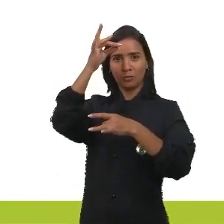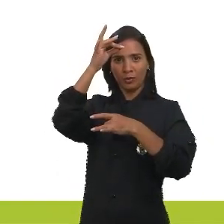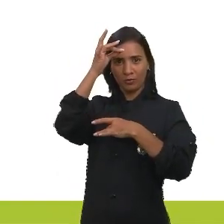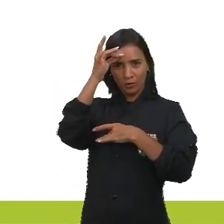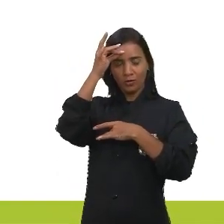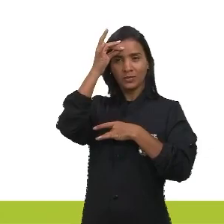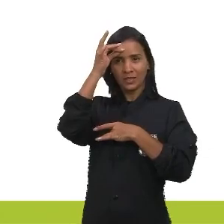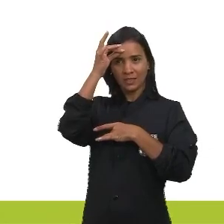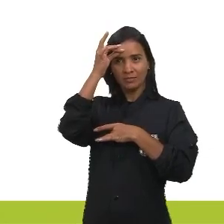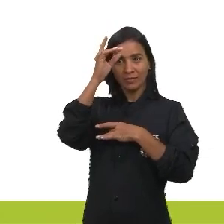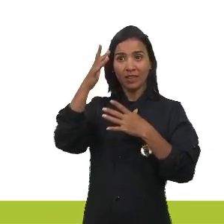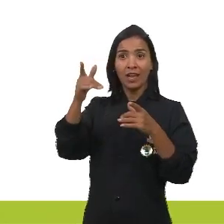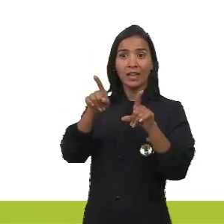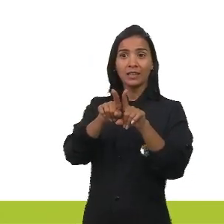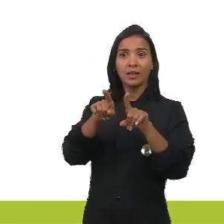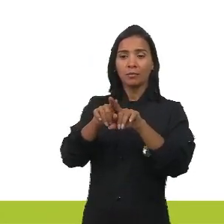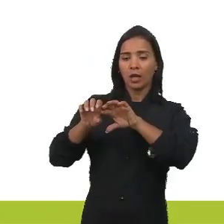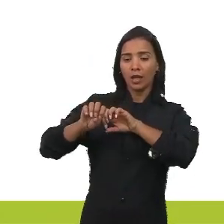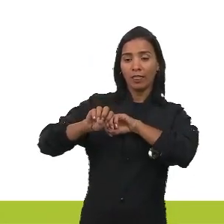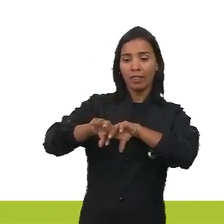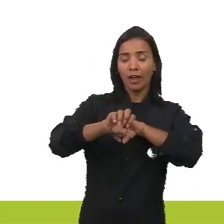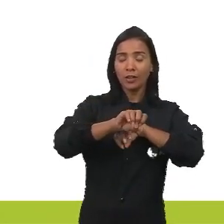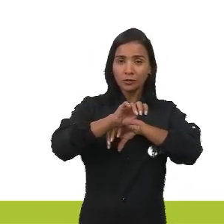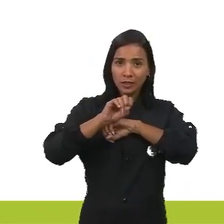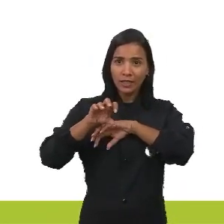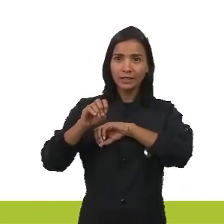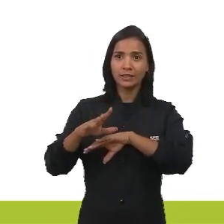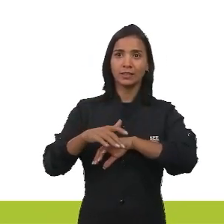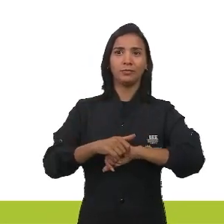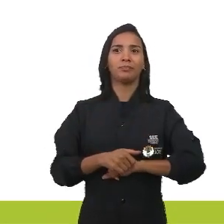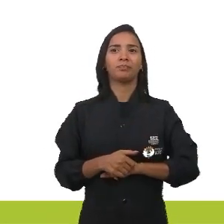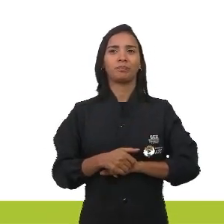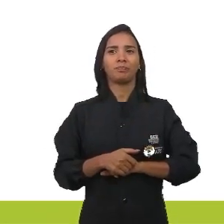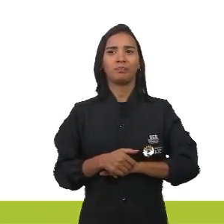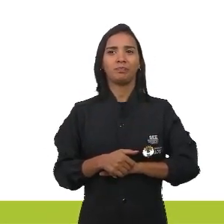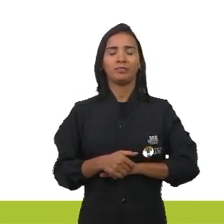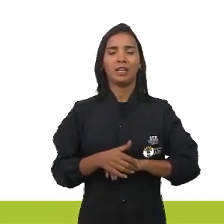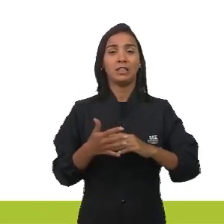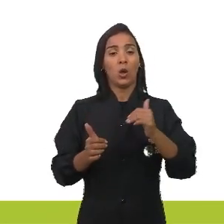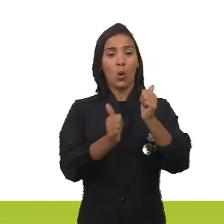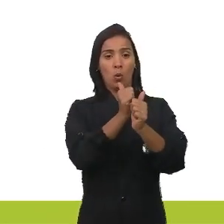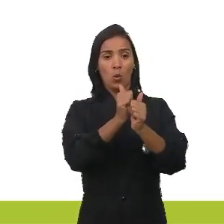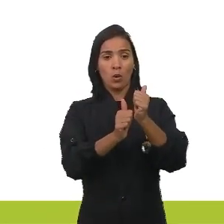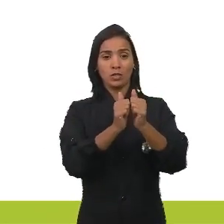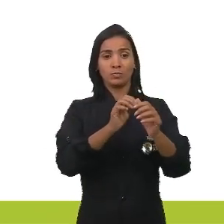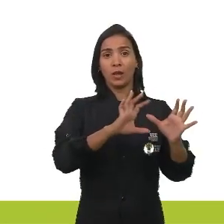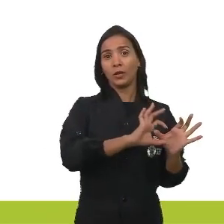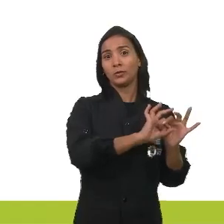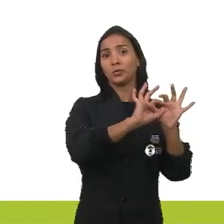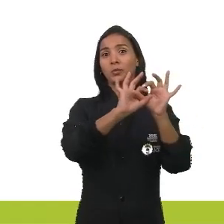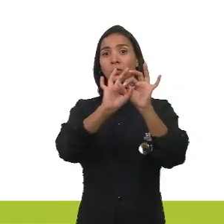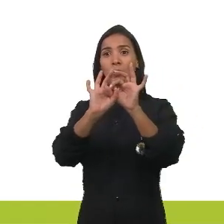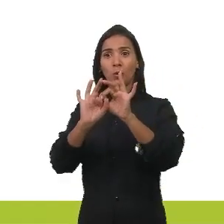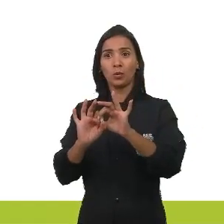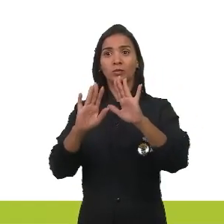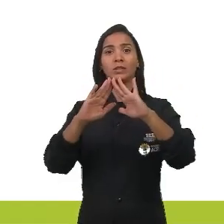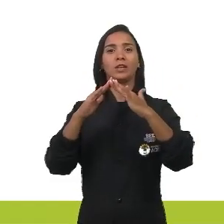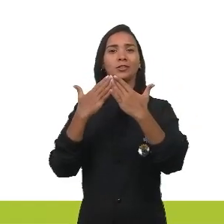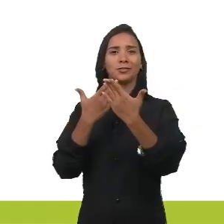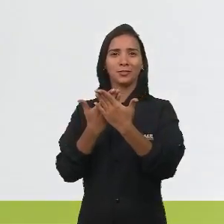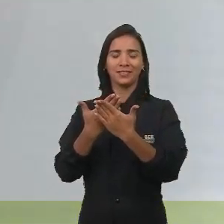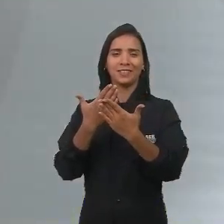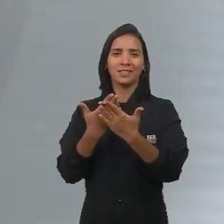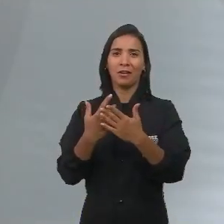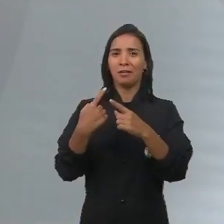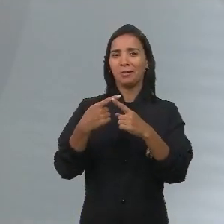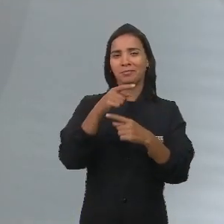educação como a gente está no aspecto ainda escolar porque vocês ainda estão fazendo o ENEM meu Deus